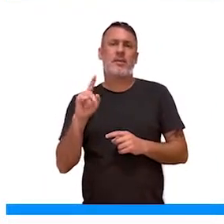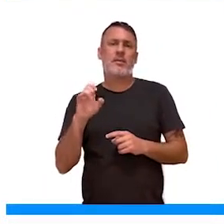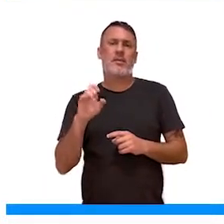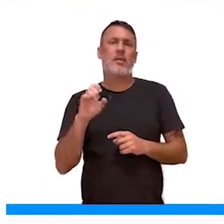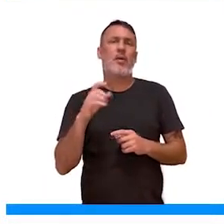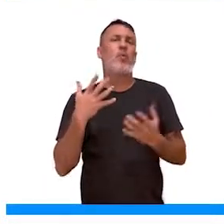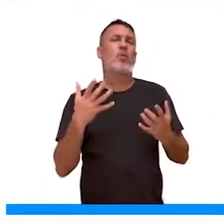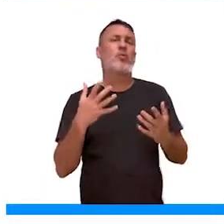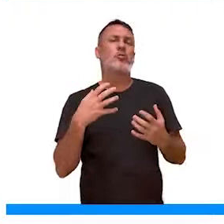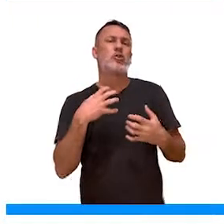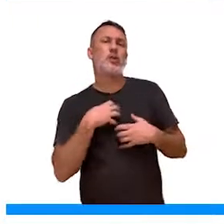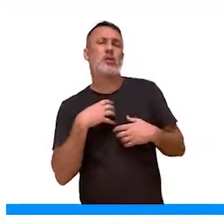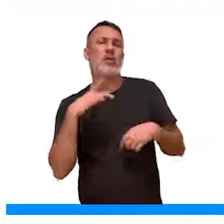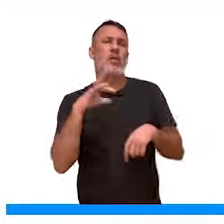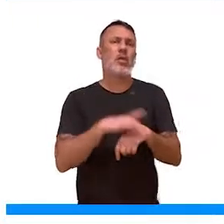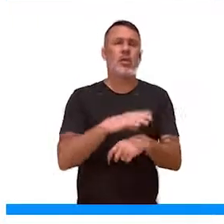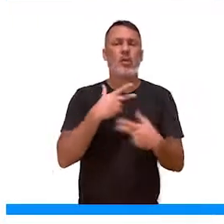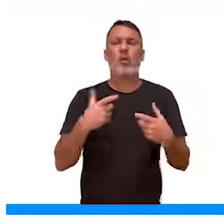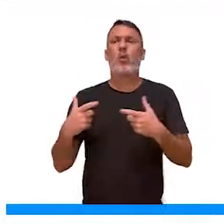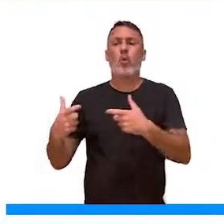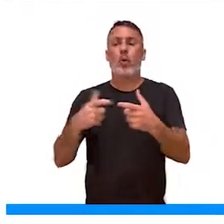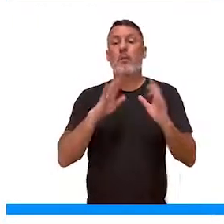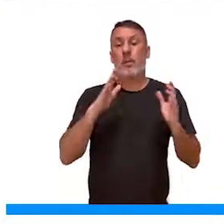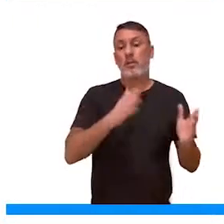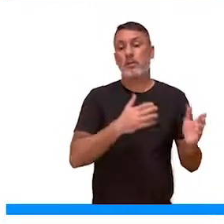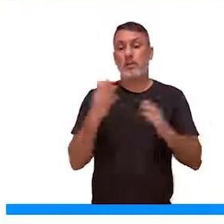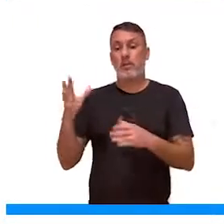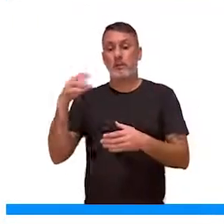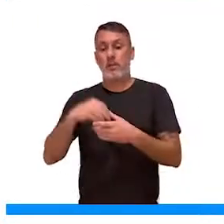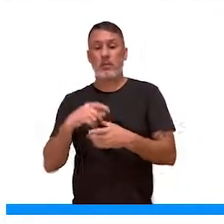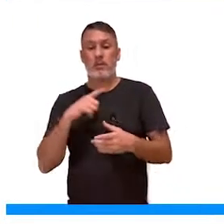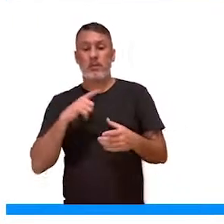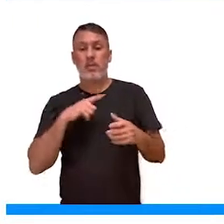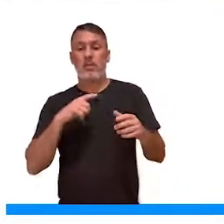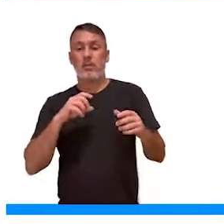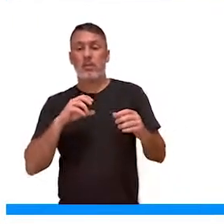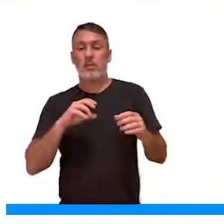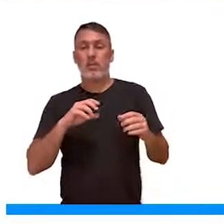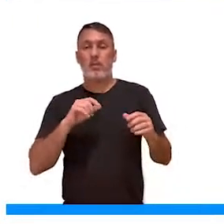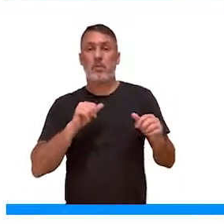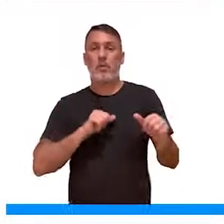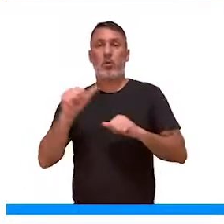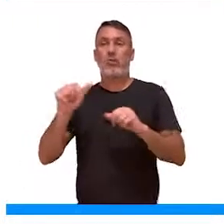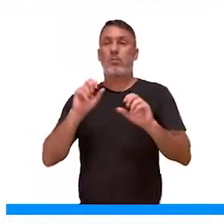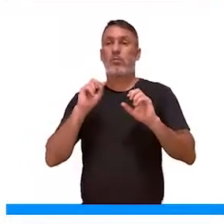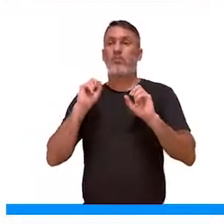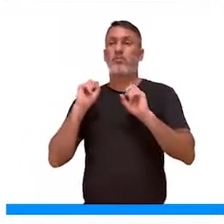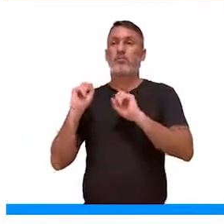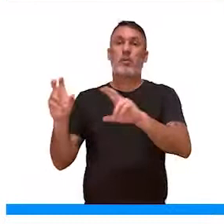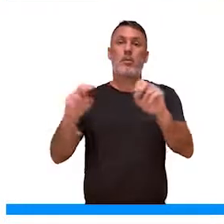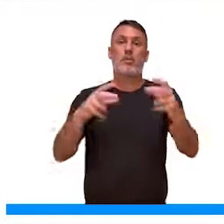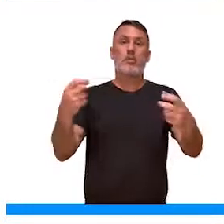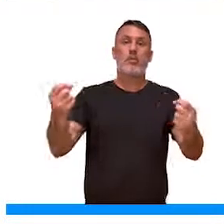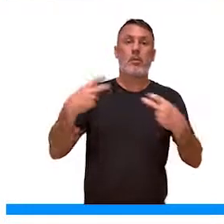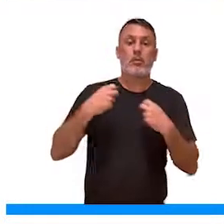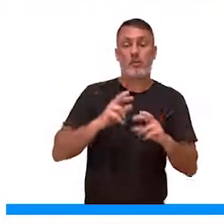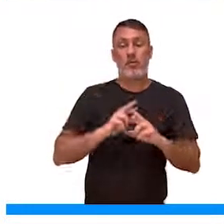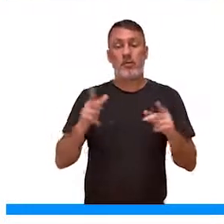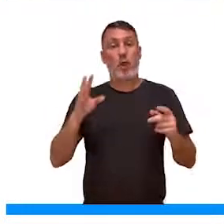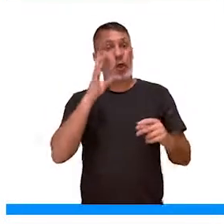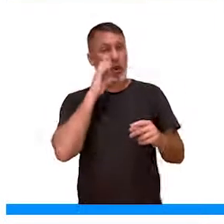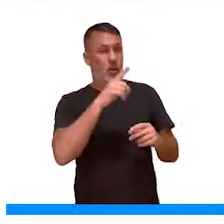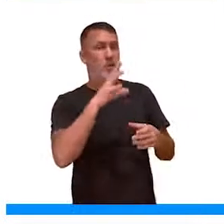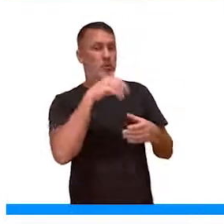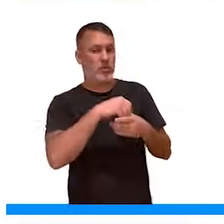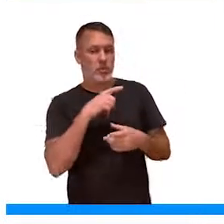de onde ela se aloja. Porém, ela tem a transmissão diferente. Inclusive, eles gostam de cobrar essa diferença,